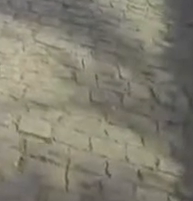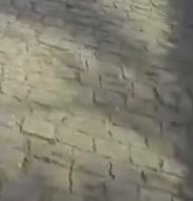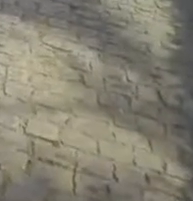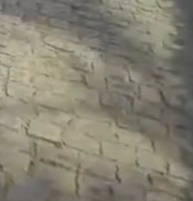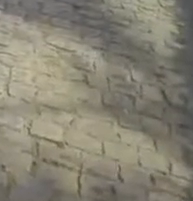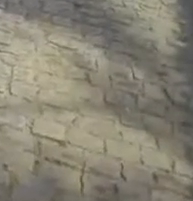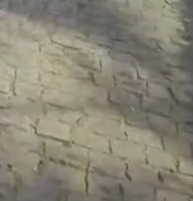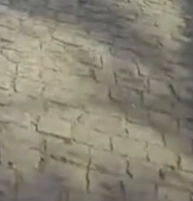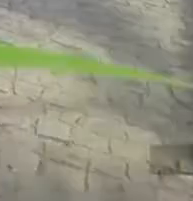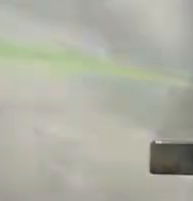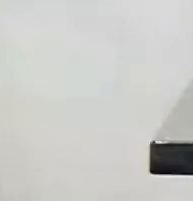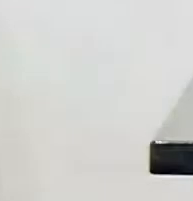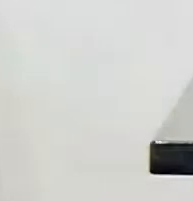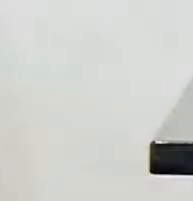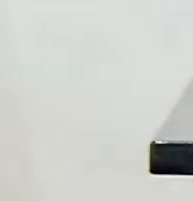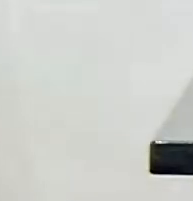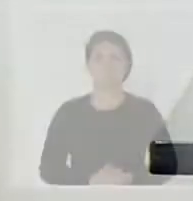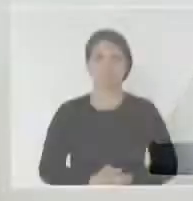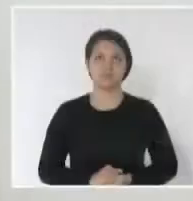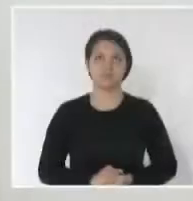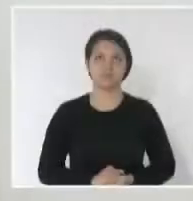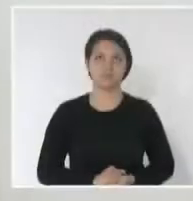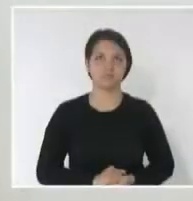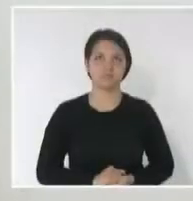Isso vale a pena, né? Ui.